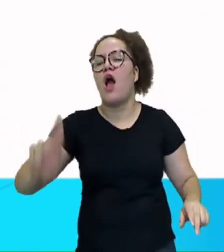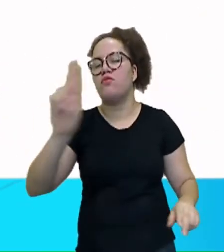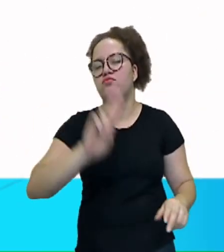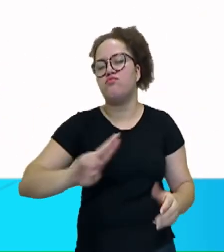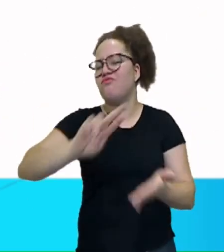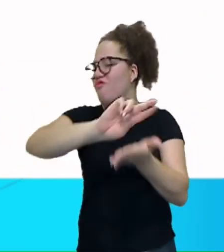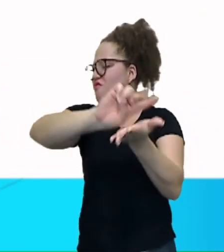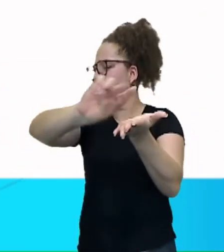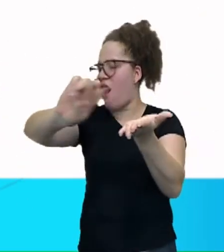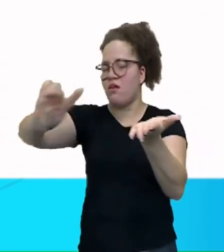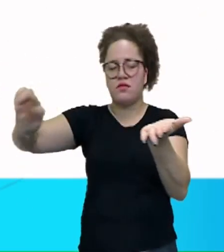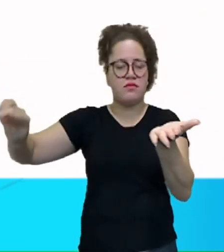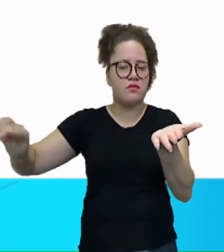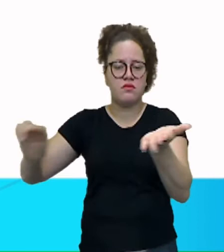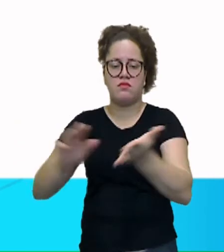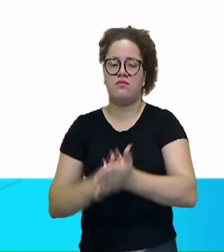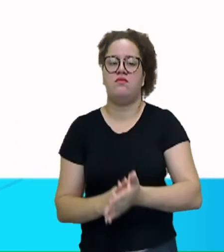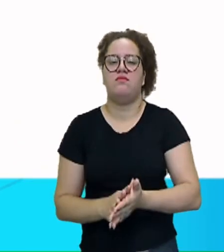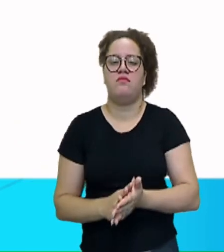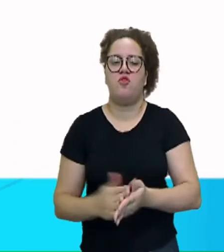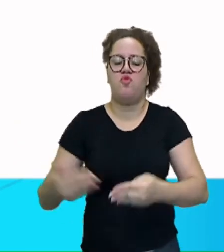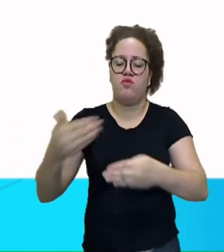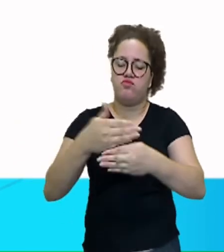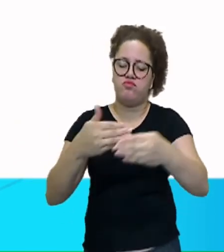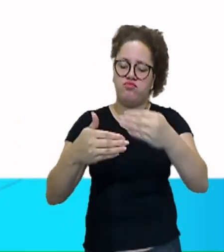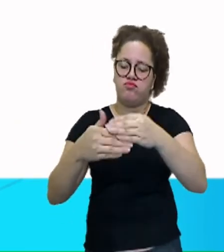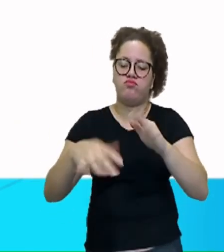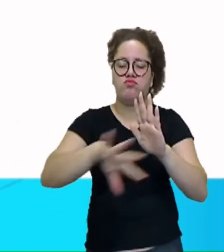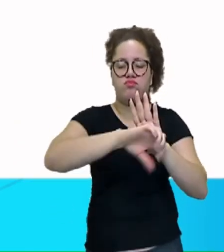materiais, que compõem essa imagem.